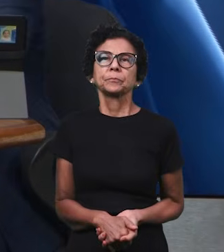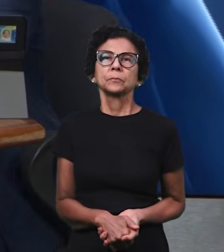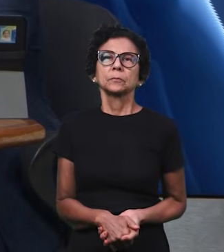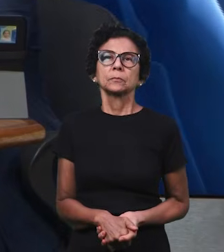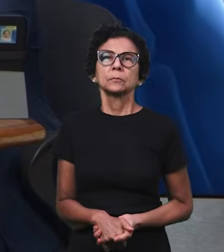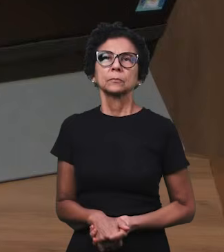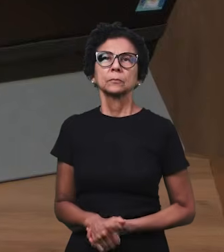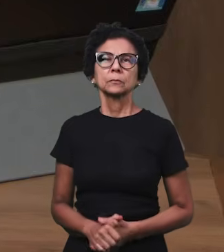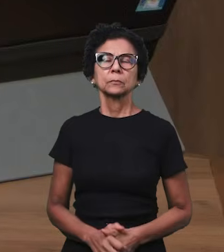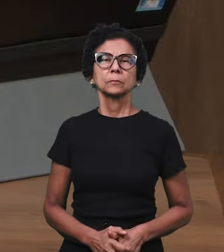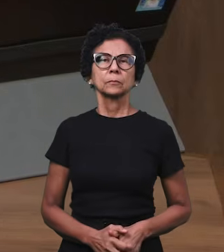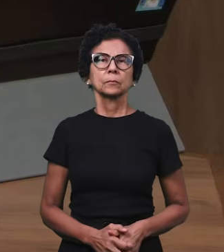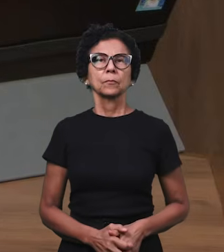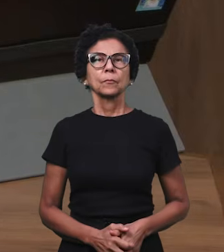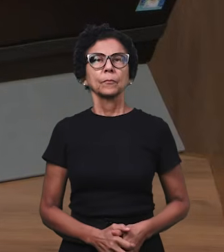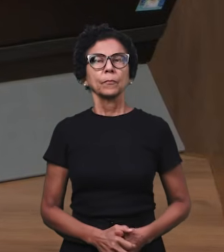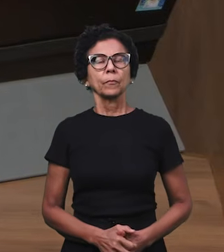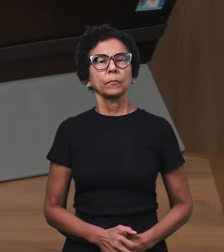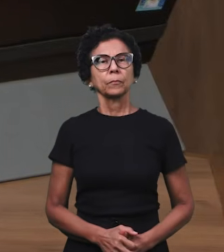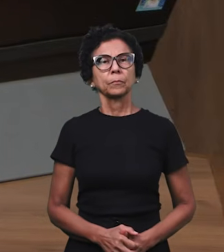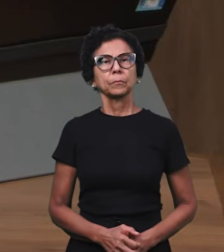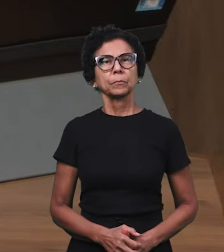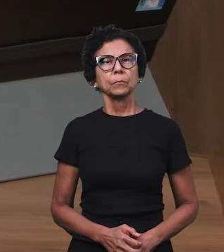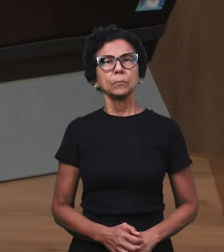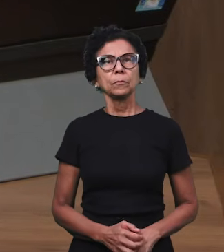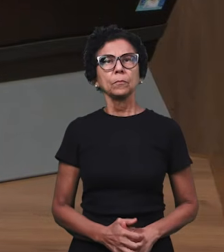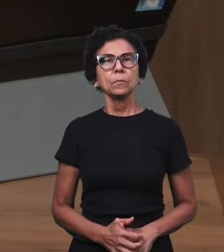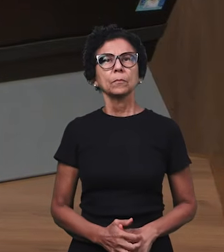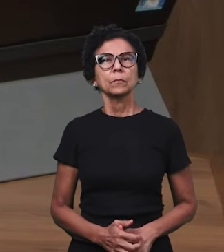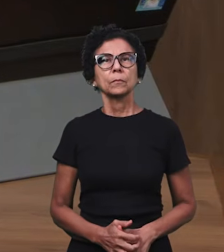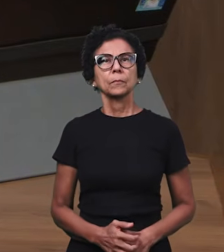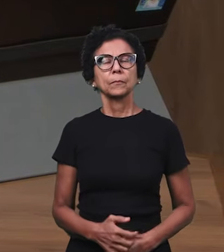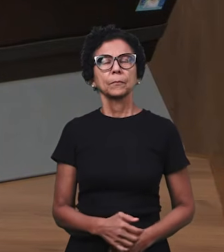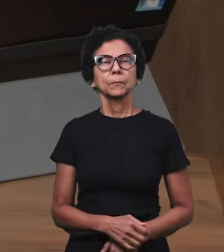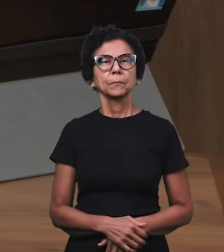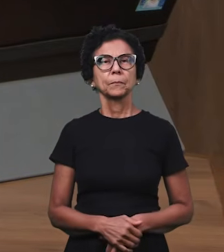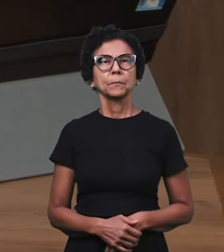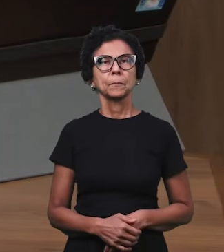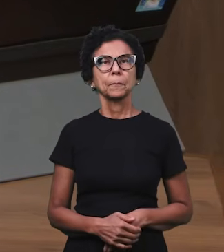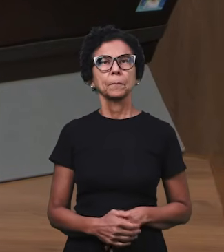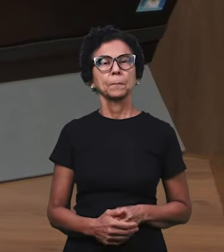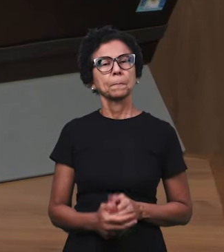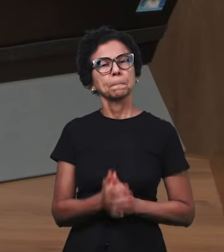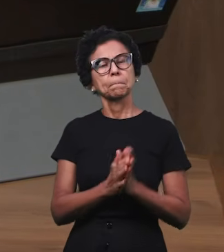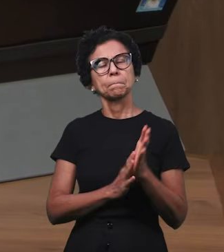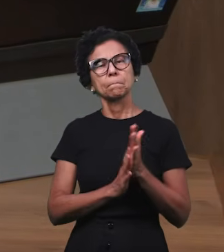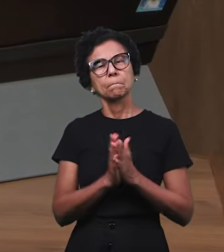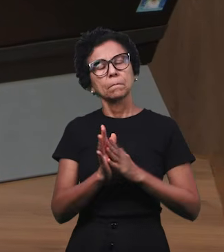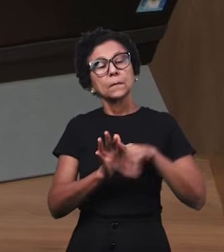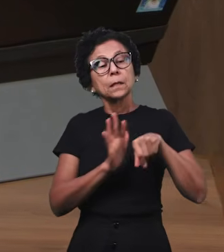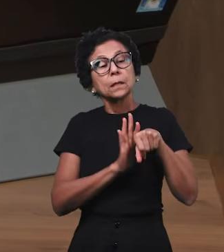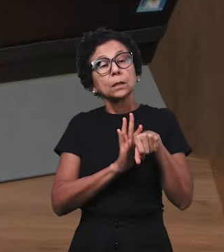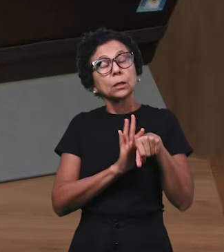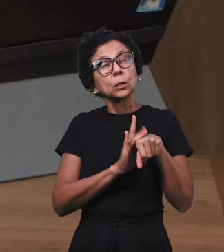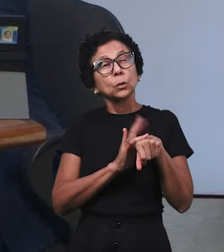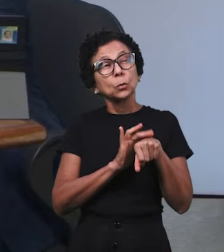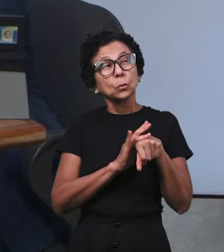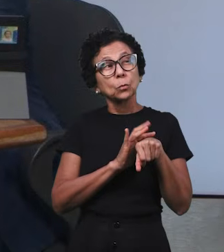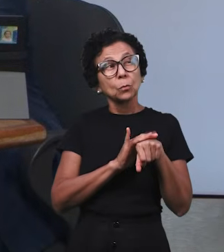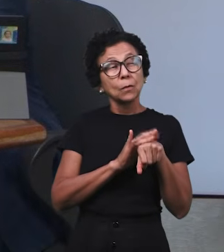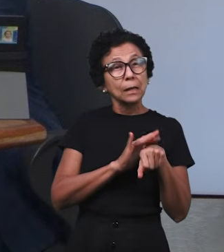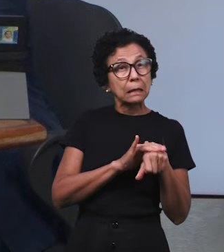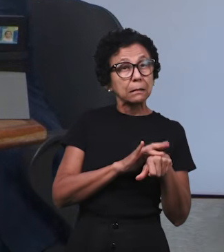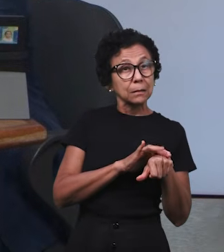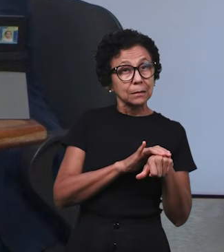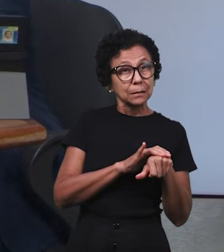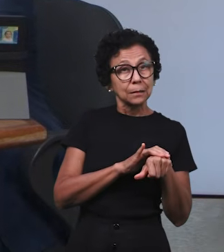aqui. E vamos lá. Principais doenças que podem levar